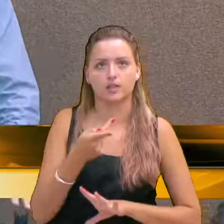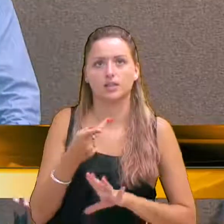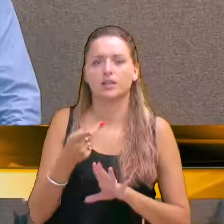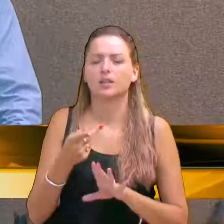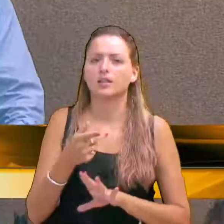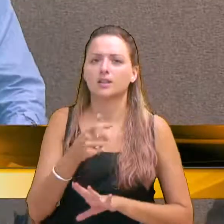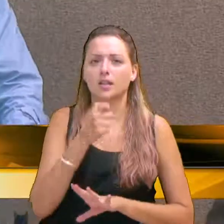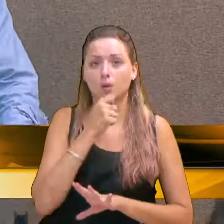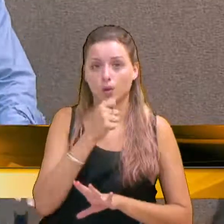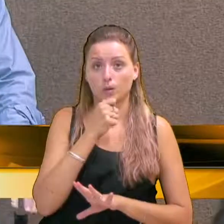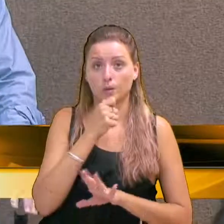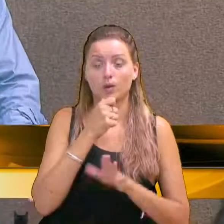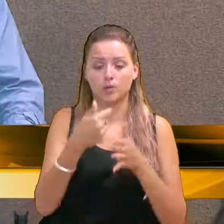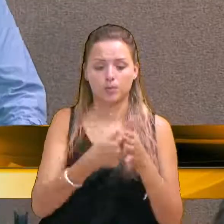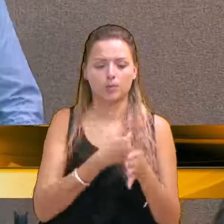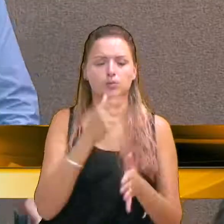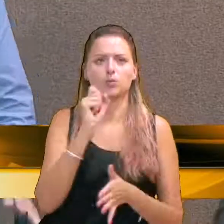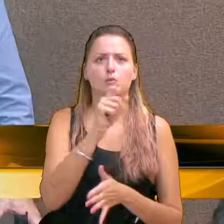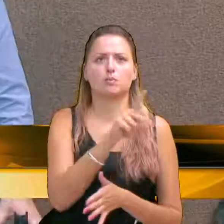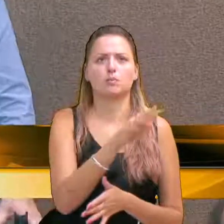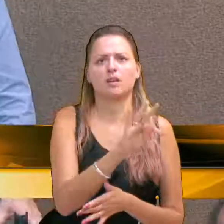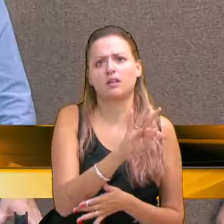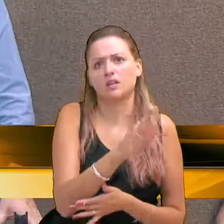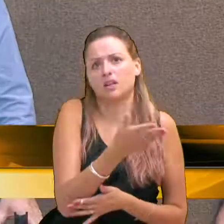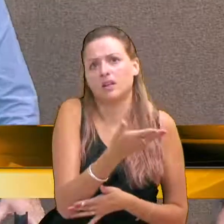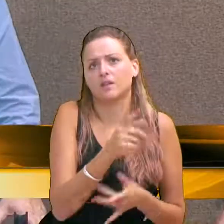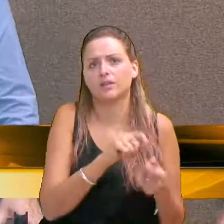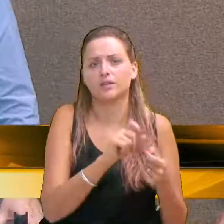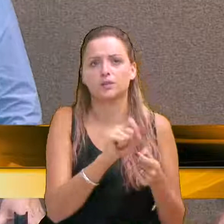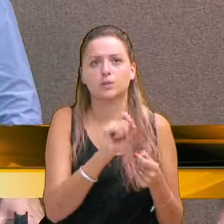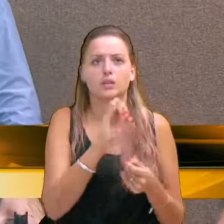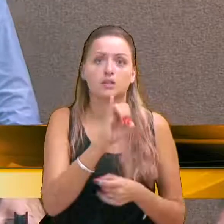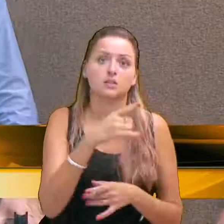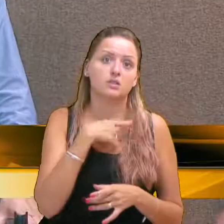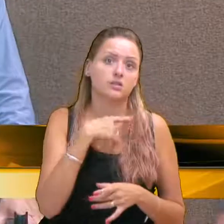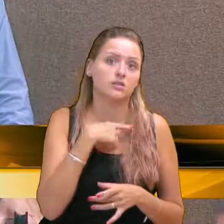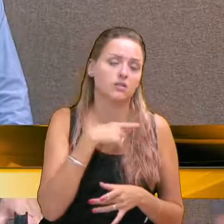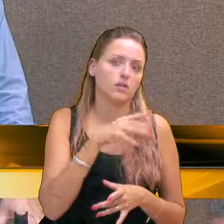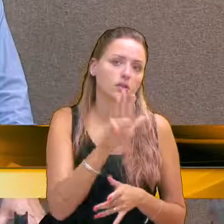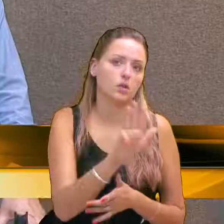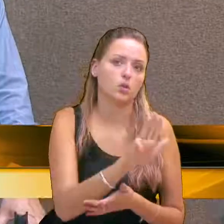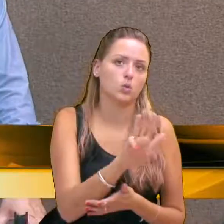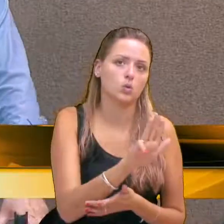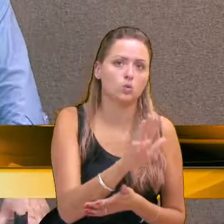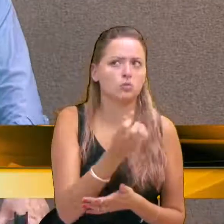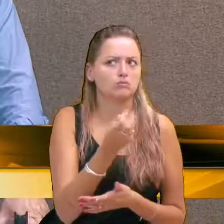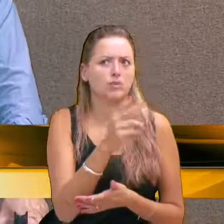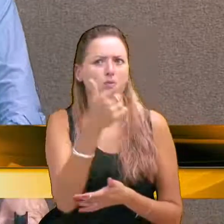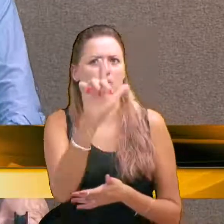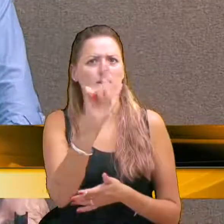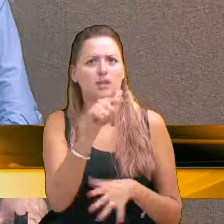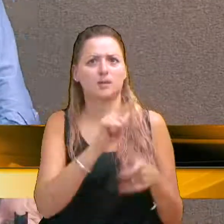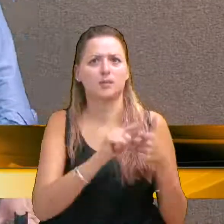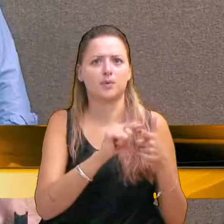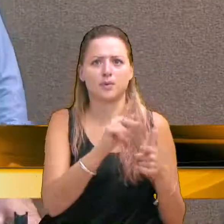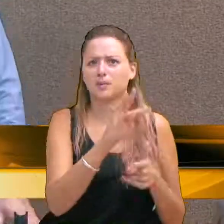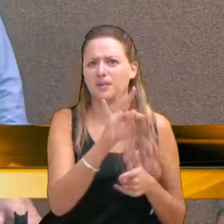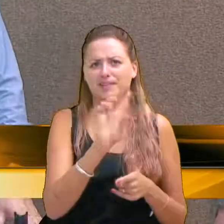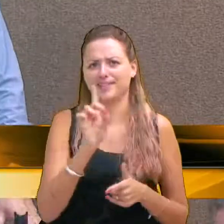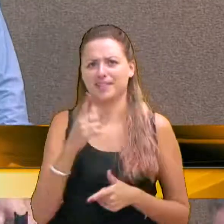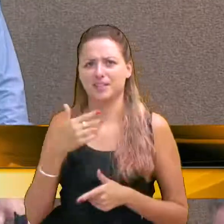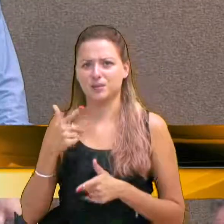me perguntava o que fariam com o PT. Eu disse, não, o PT, se vai ter candidato, se vai ser o Lula, se vai ser outro, é problema do PT, não é problema